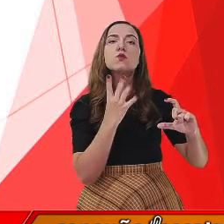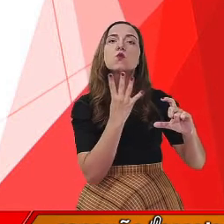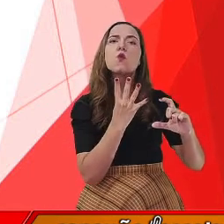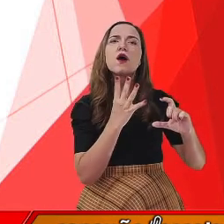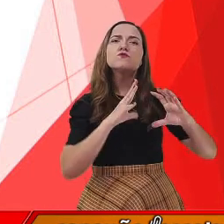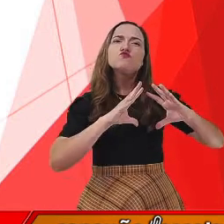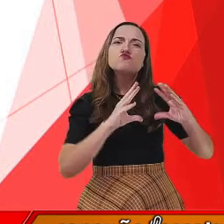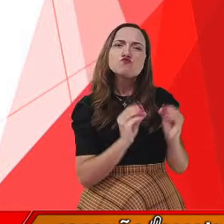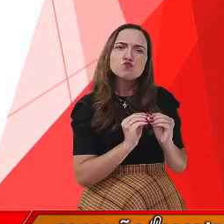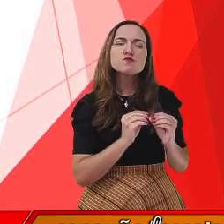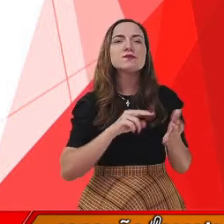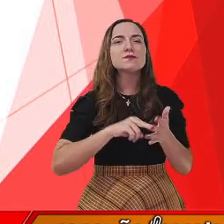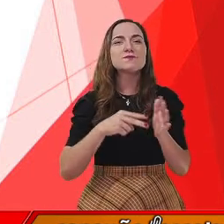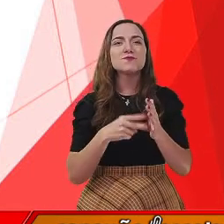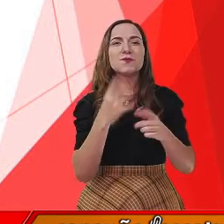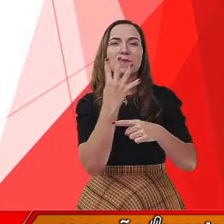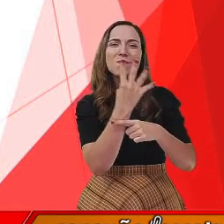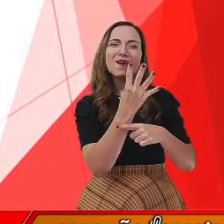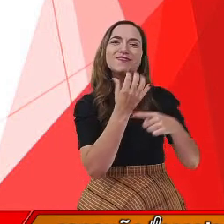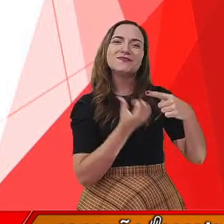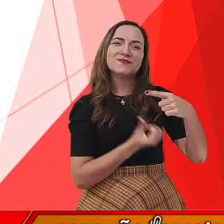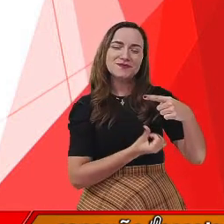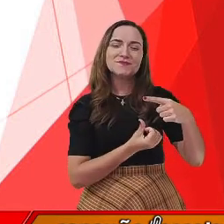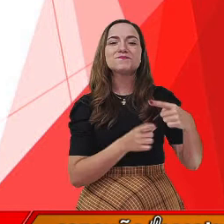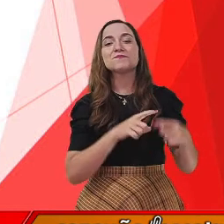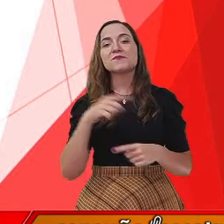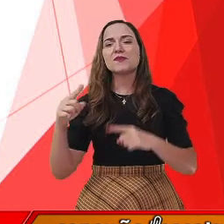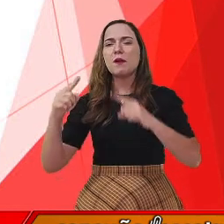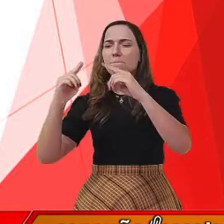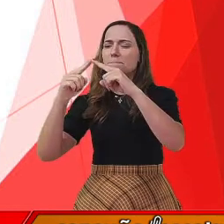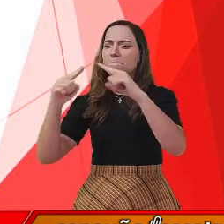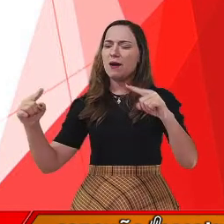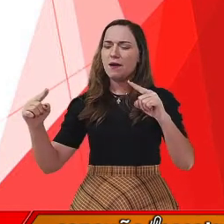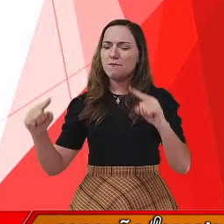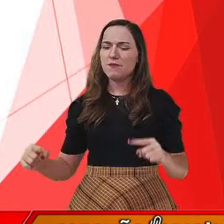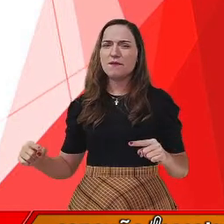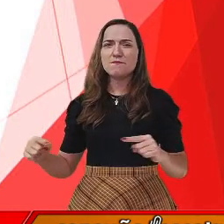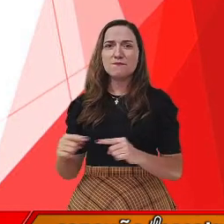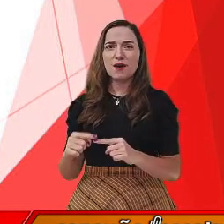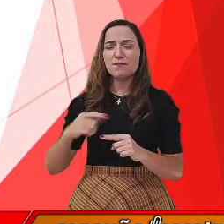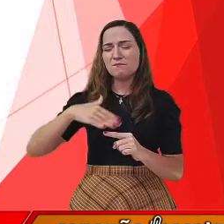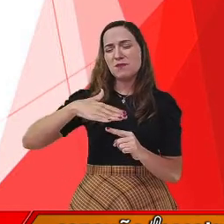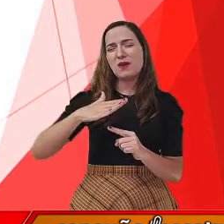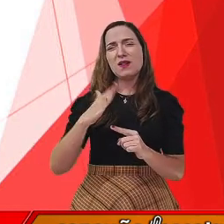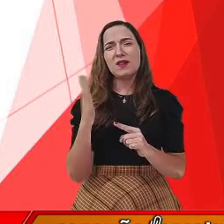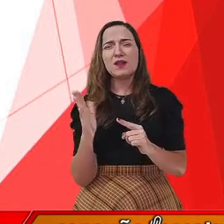4/6. E na figura 4, 6 pedaços de 10,